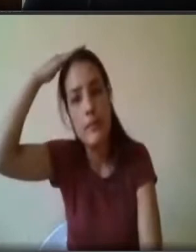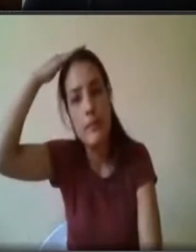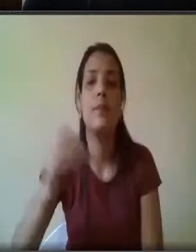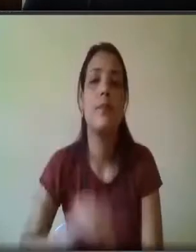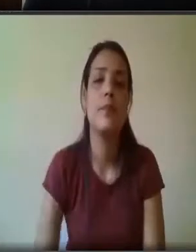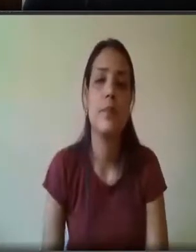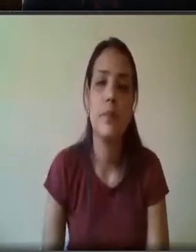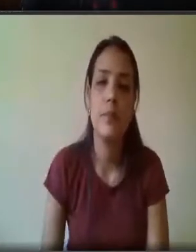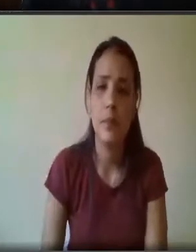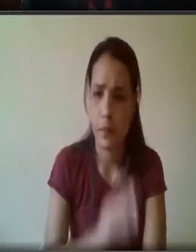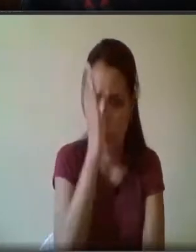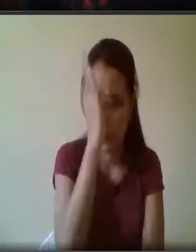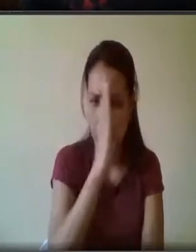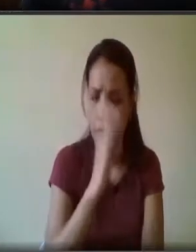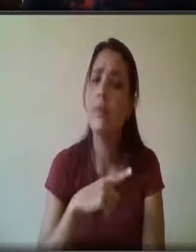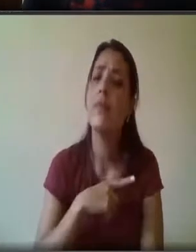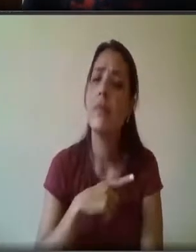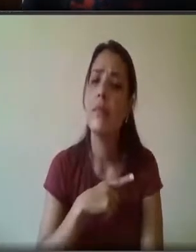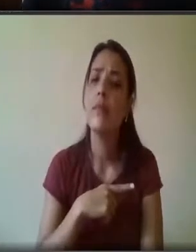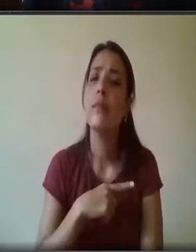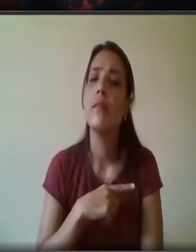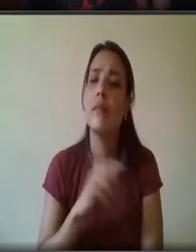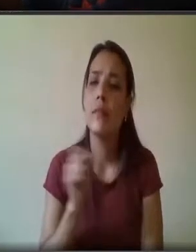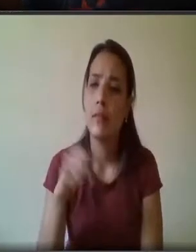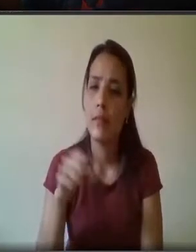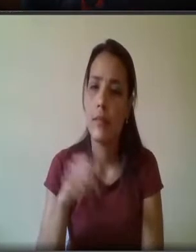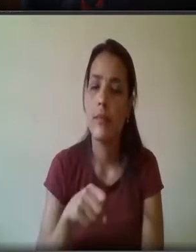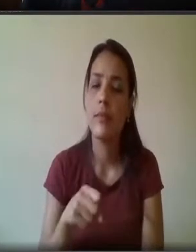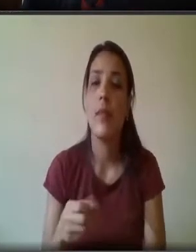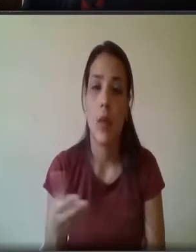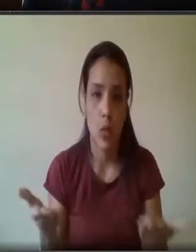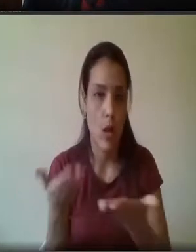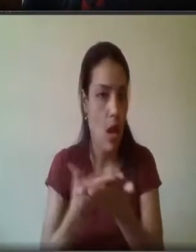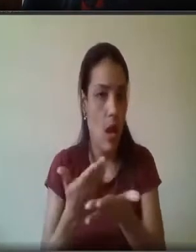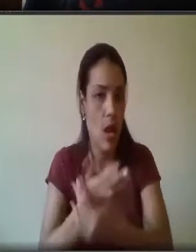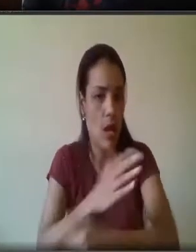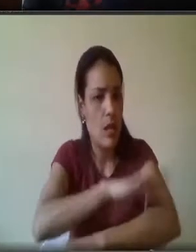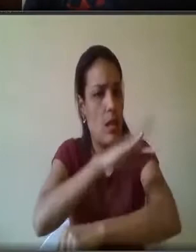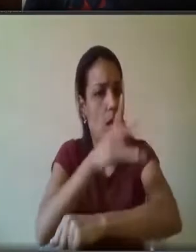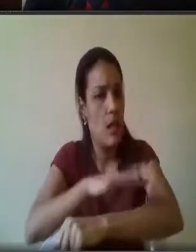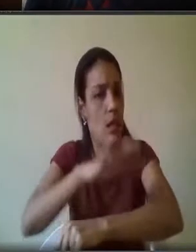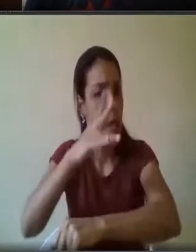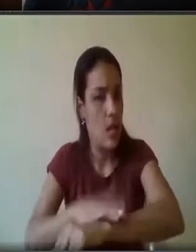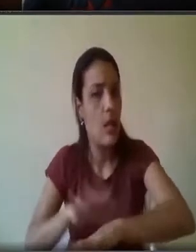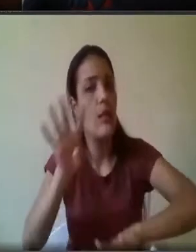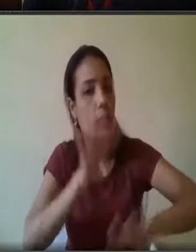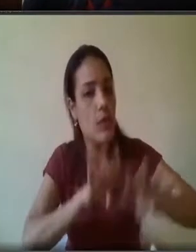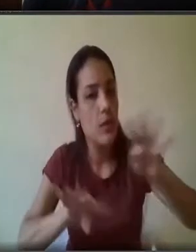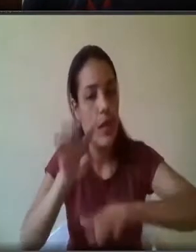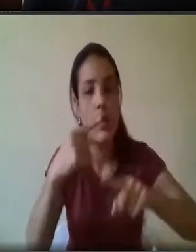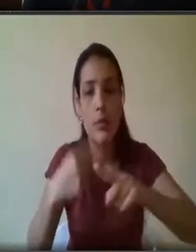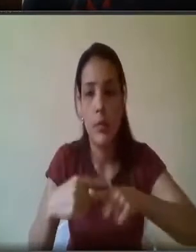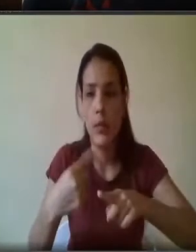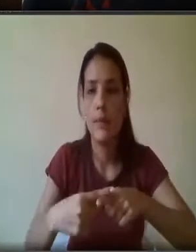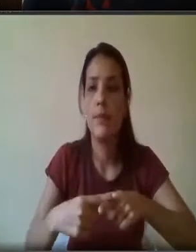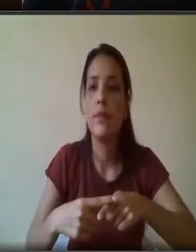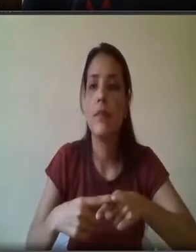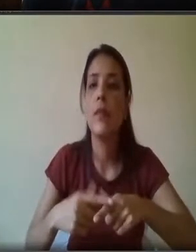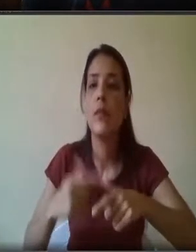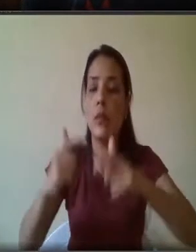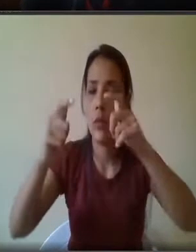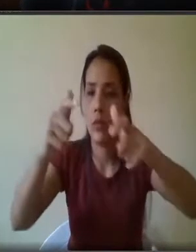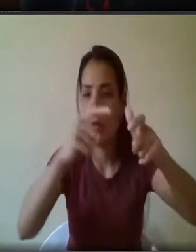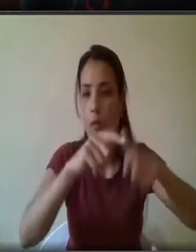temos derrames vulcânicos. Como nós estamos tratando de uma aula de relevo, toma cuidado ainda, porque todo o litoral brasileiro, a costa